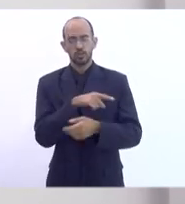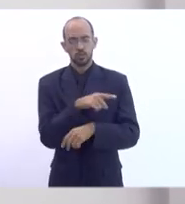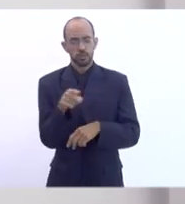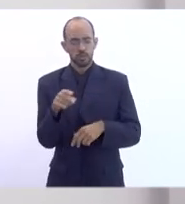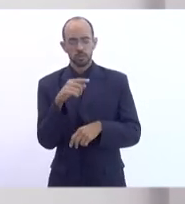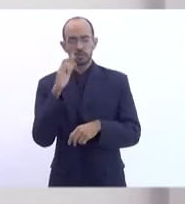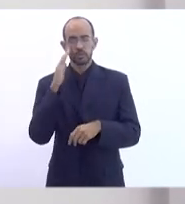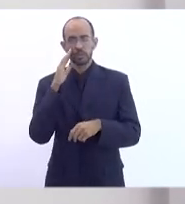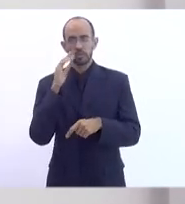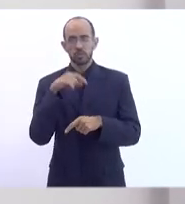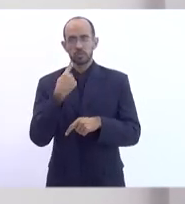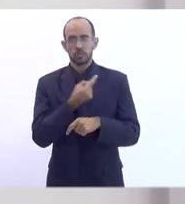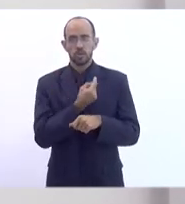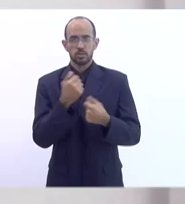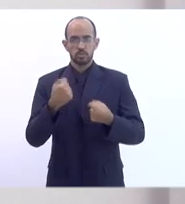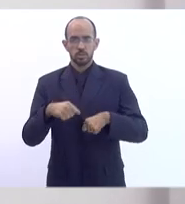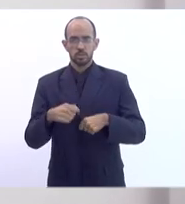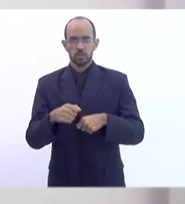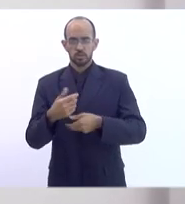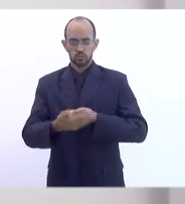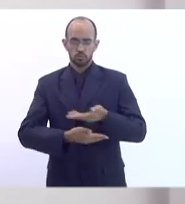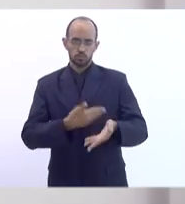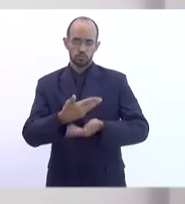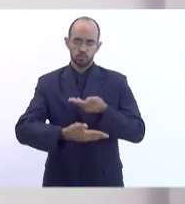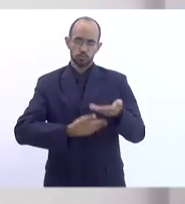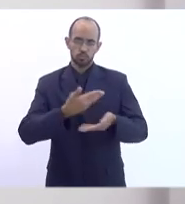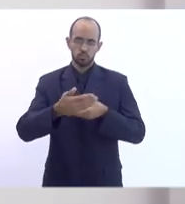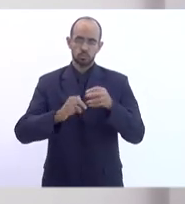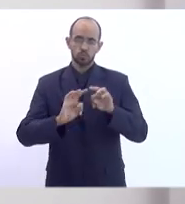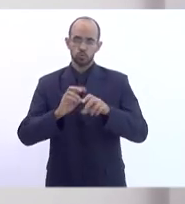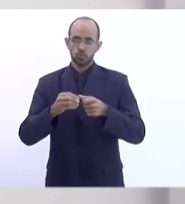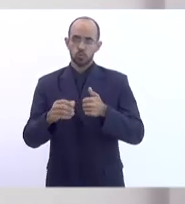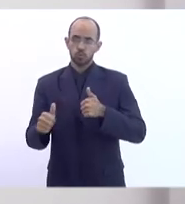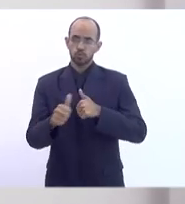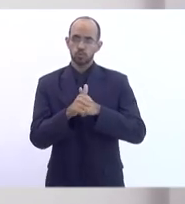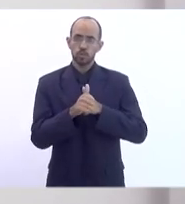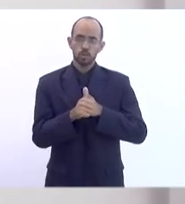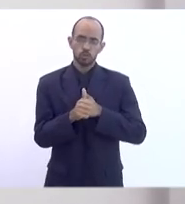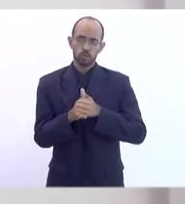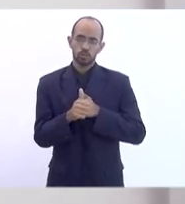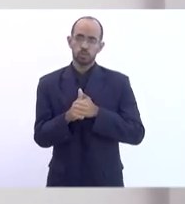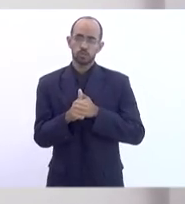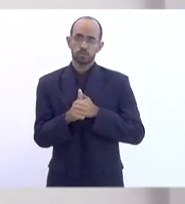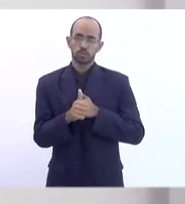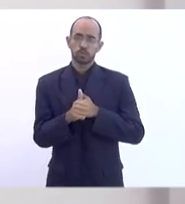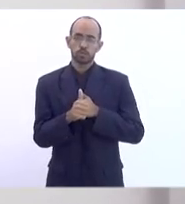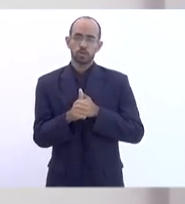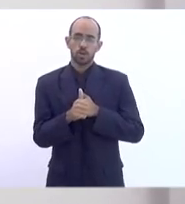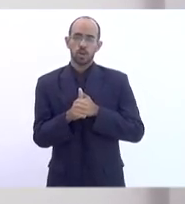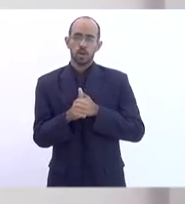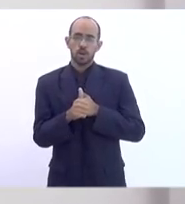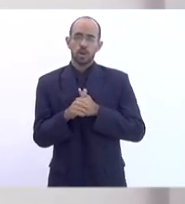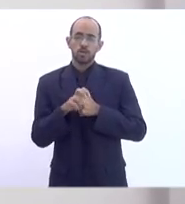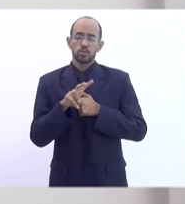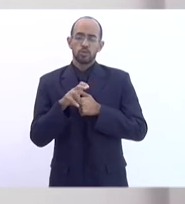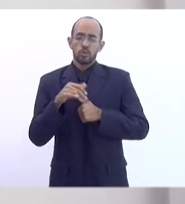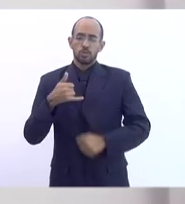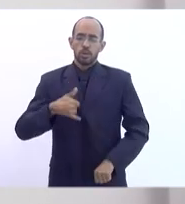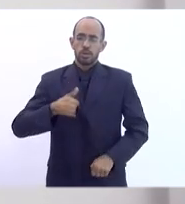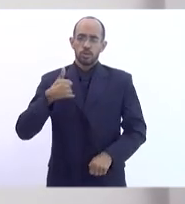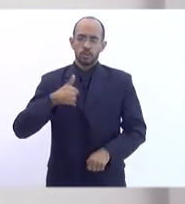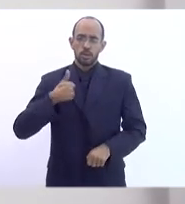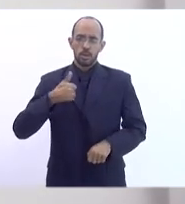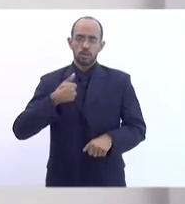que nós precisamos tem envolvimento dos demais atores com relação e